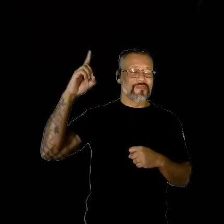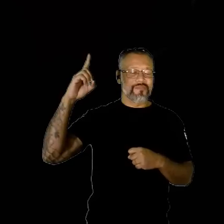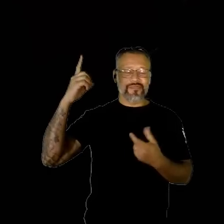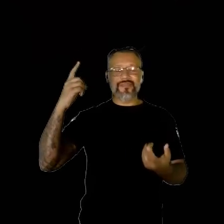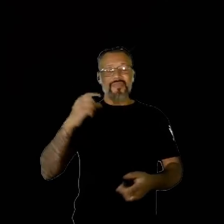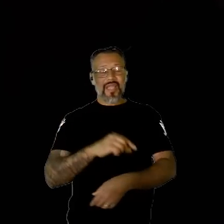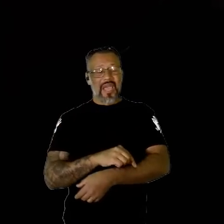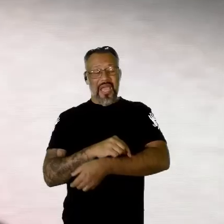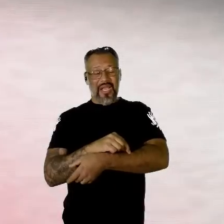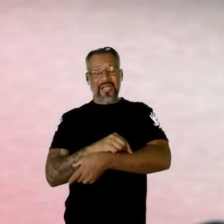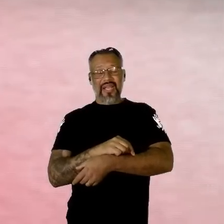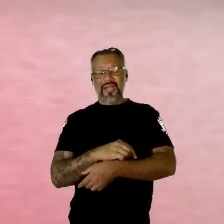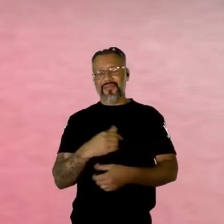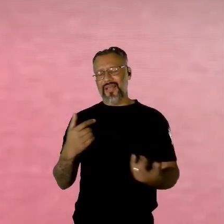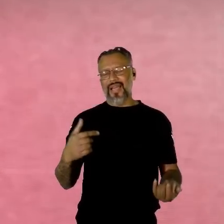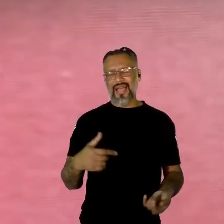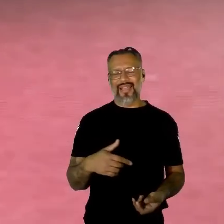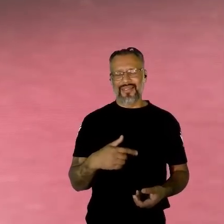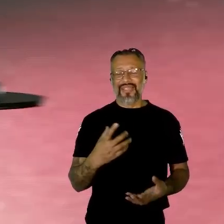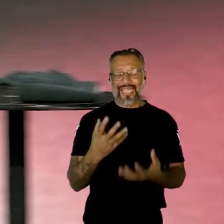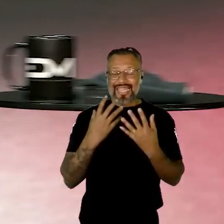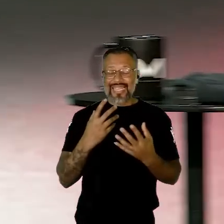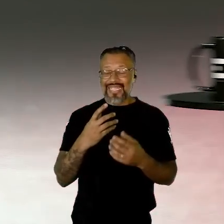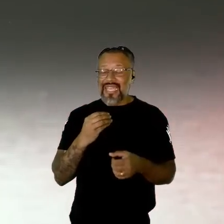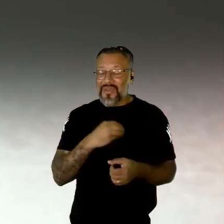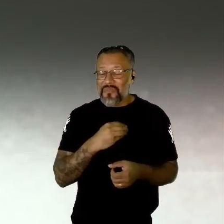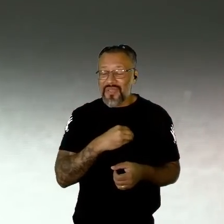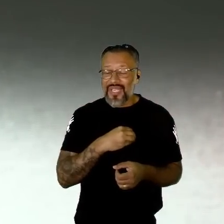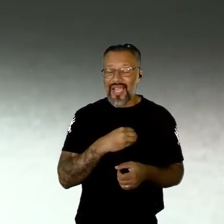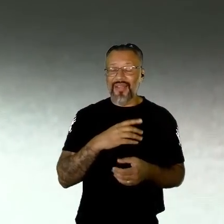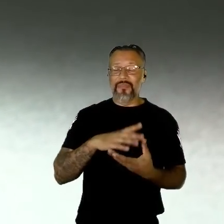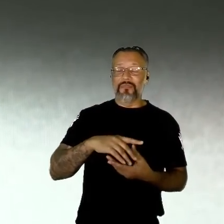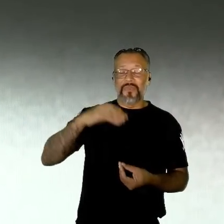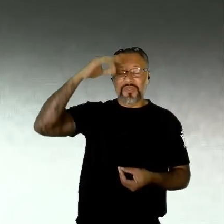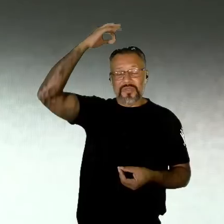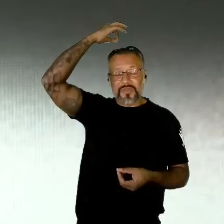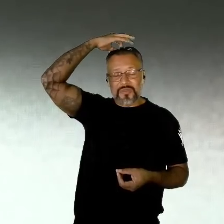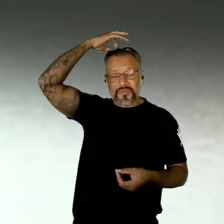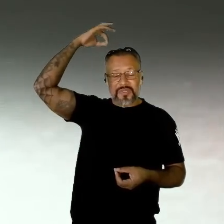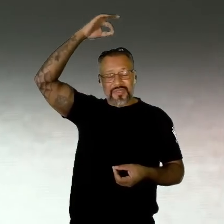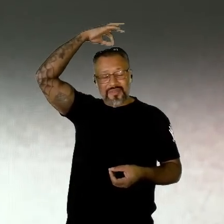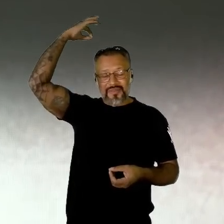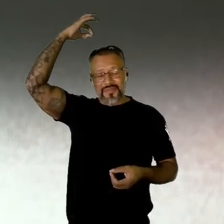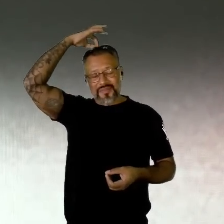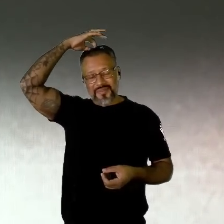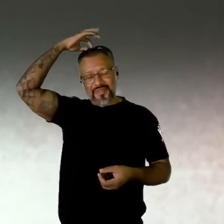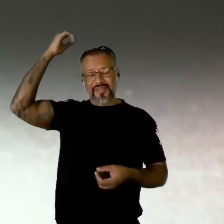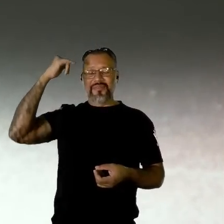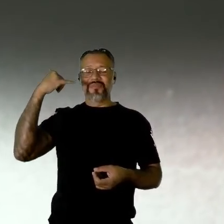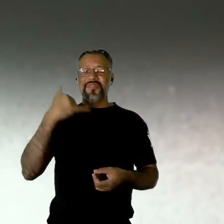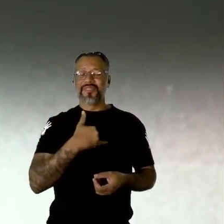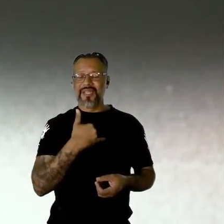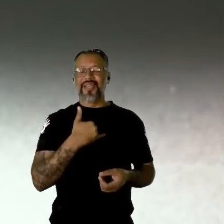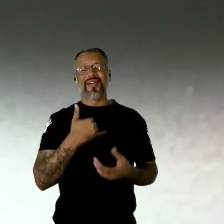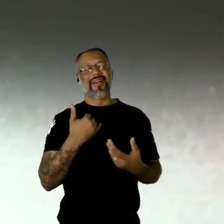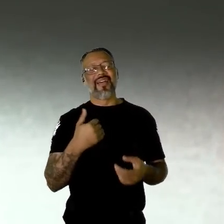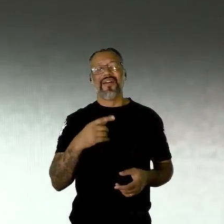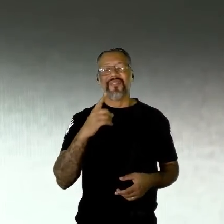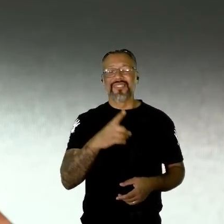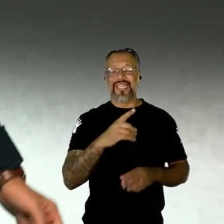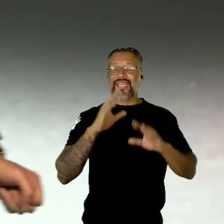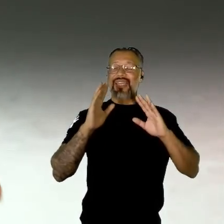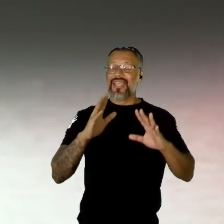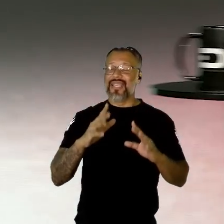desista pack meu espírito vai dizer cala a boca porque o melhor está por vir a glória da segunda casa